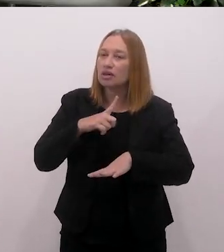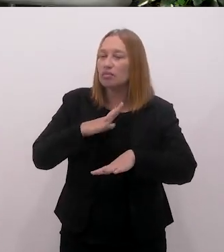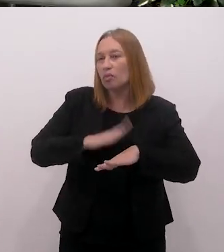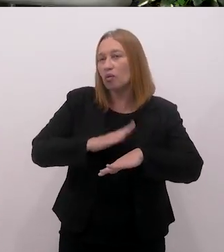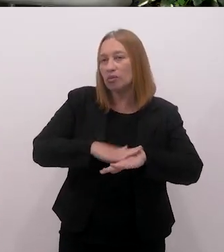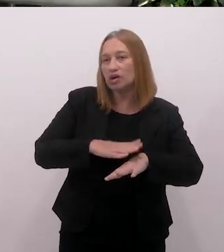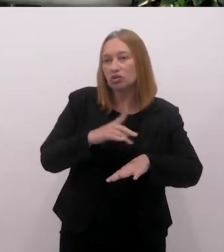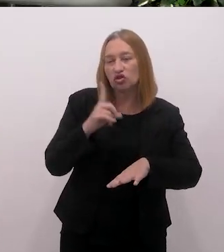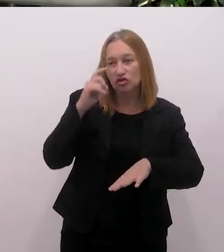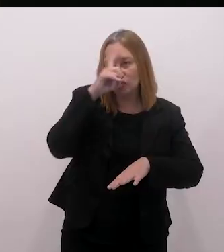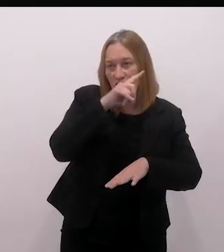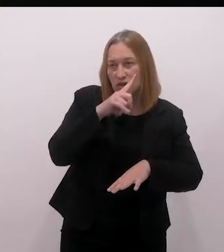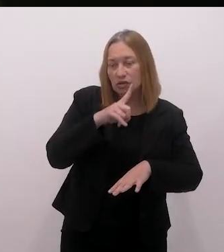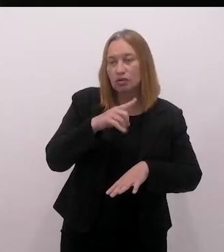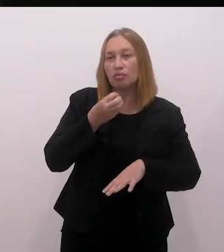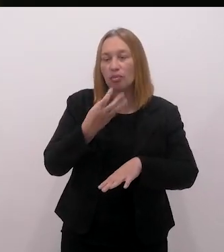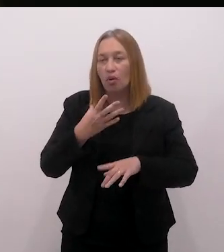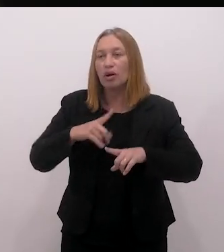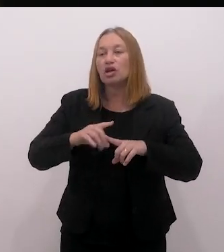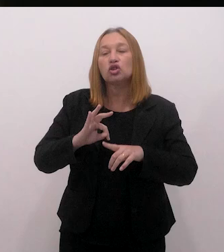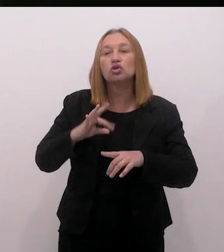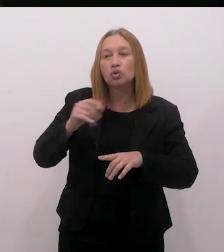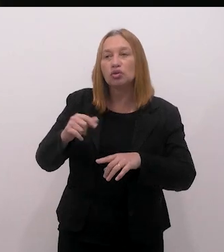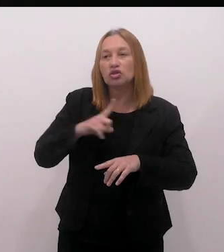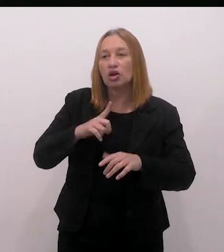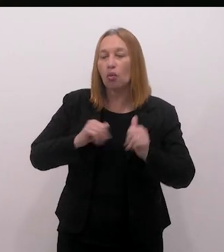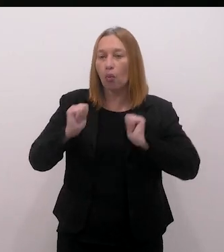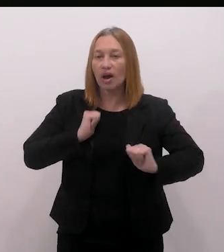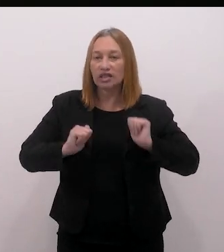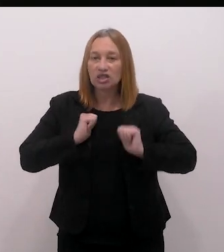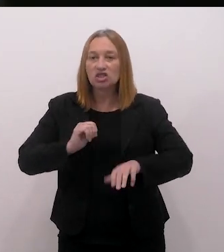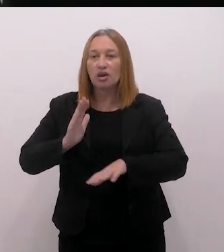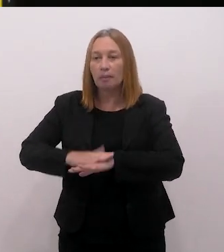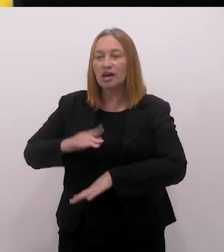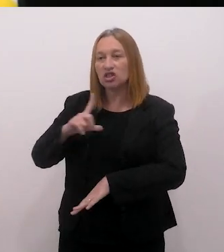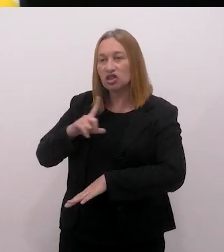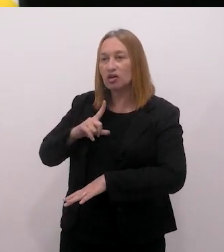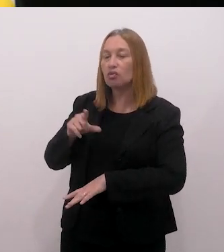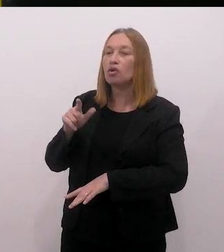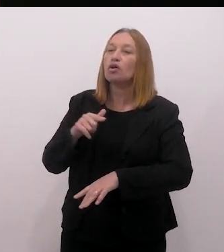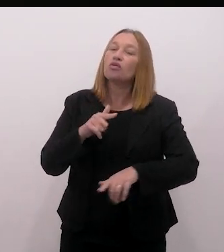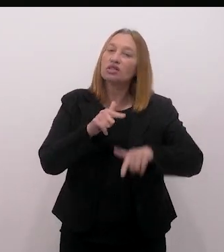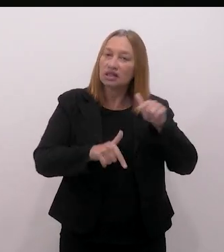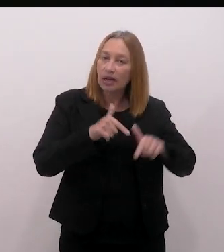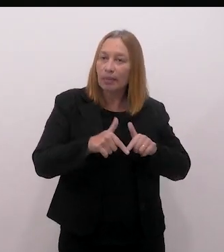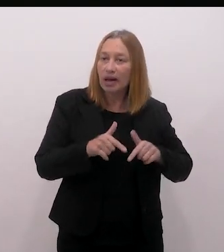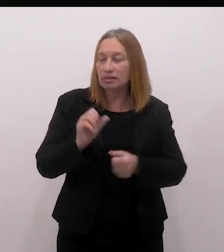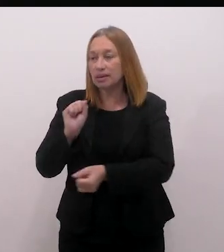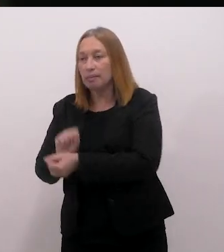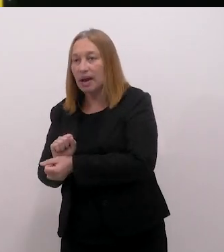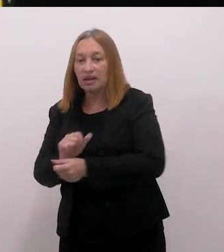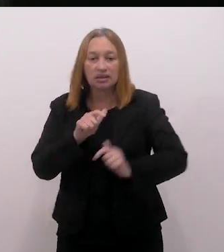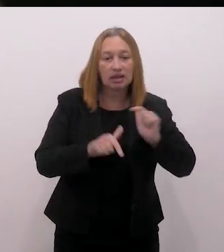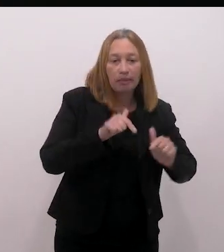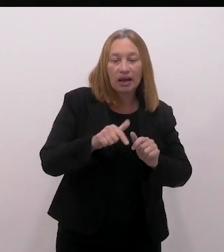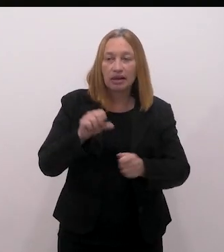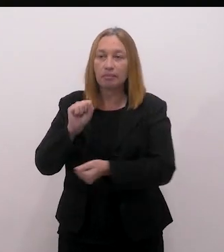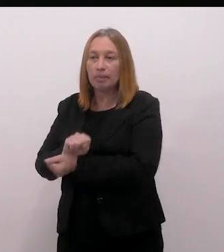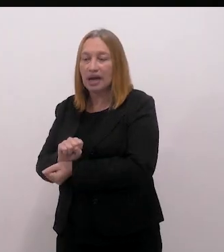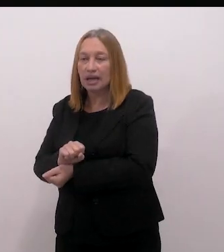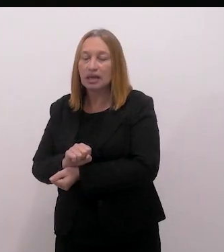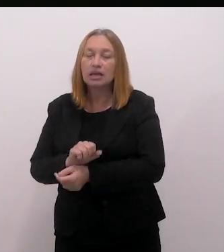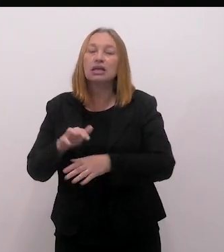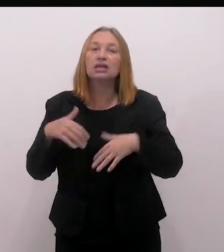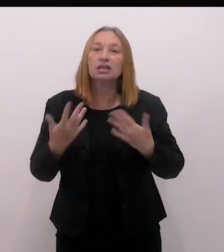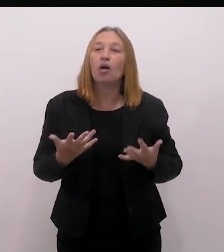e baixos, e tem mesmo. Todas têm, mas o artista tem mais porque, ora você está trabalhando, ora você não está, ora você é chamado, ora você